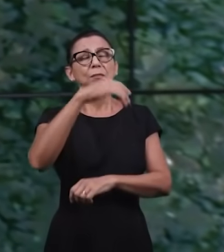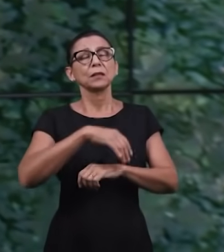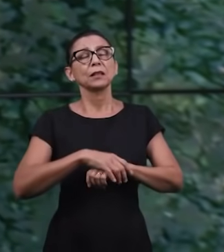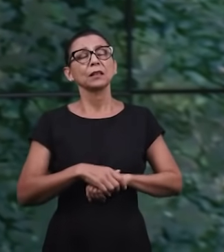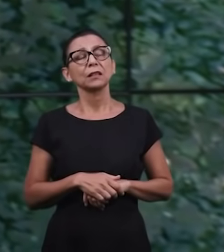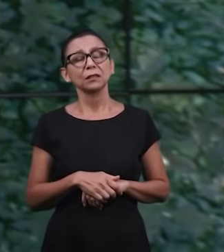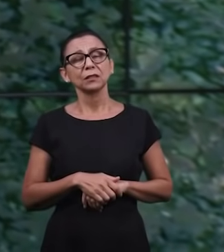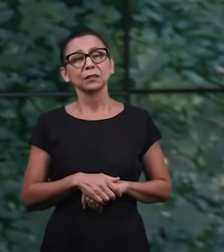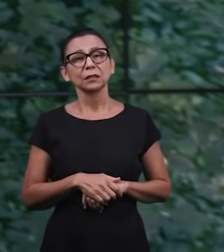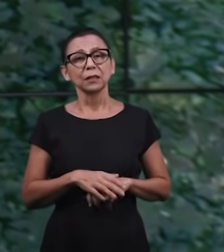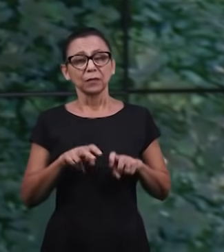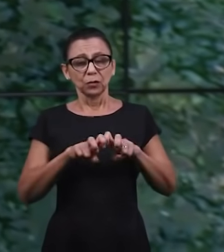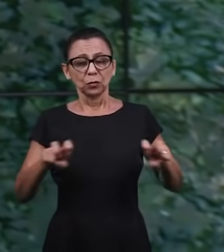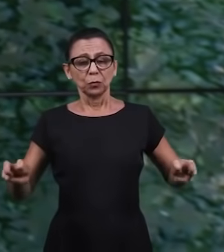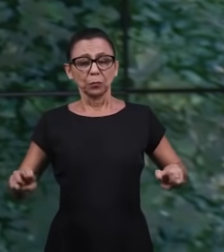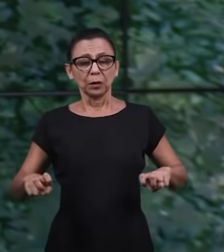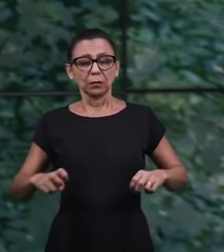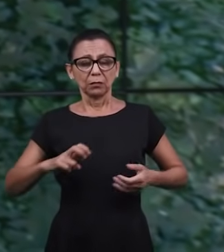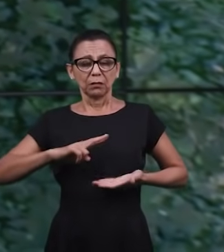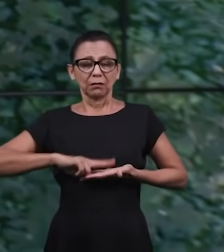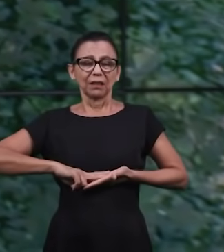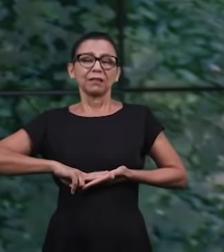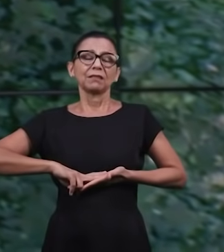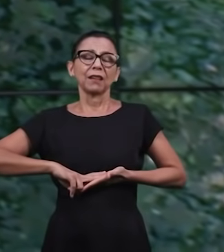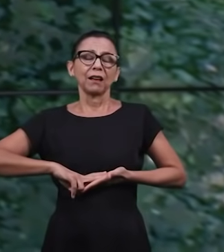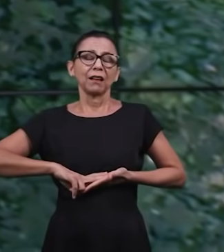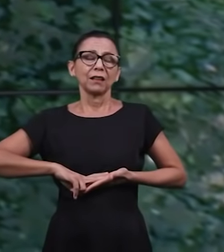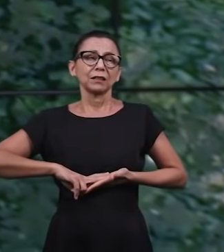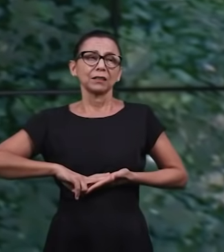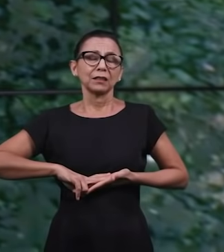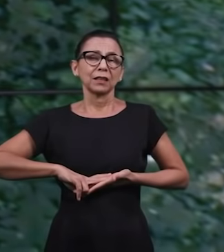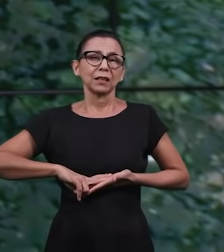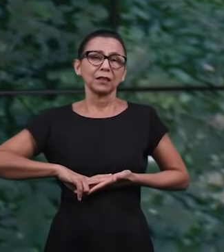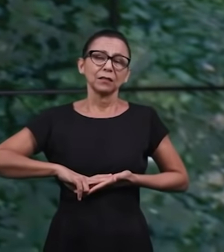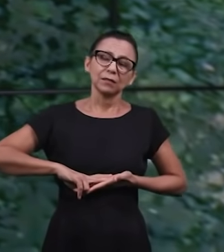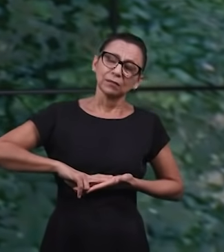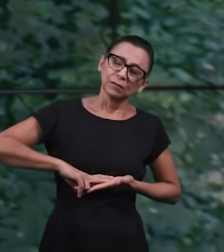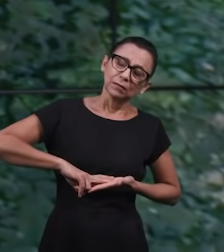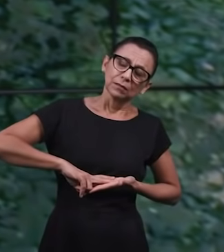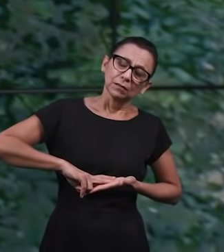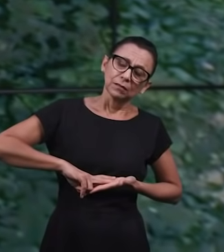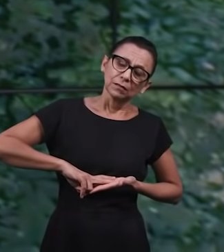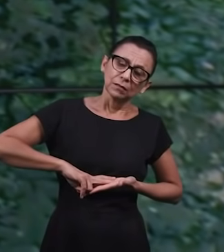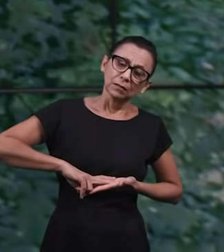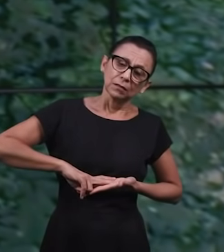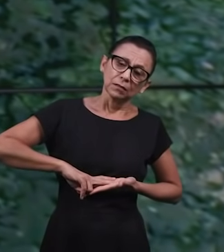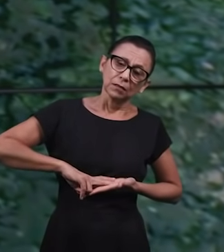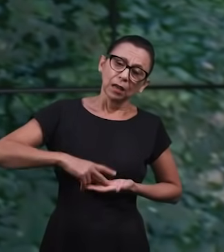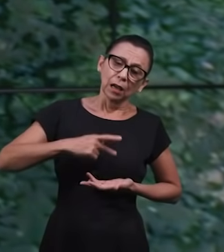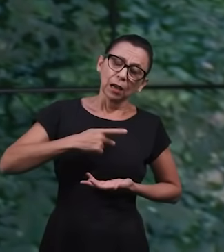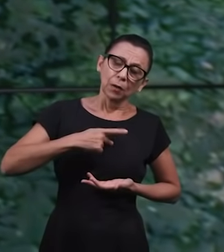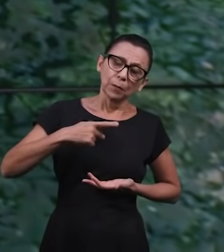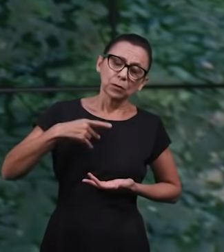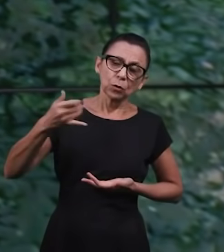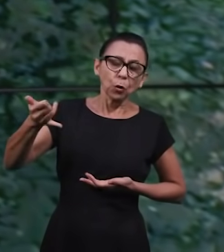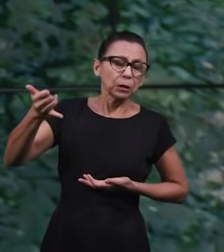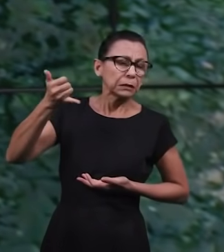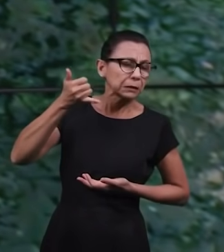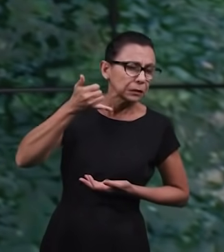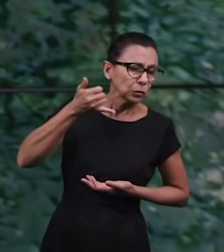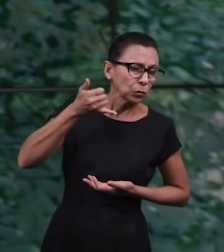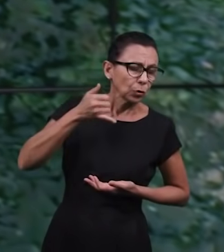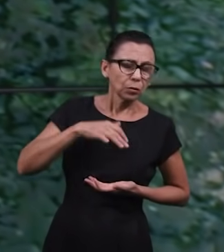um pastor fazendo a ela uma pergunta se ela poderia participar de uma pergunta da escola, responder a uma pergunta da Escola